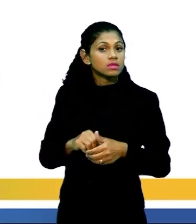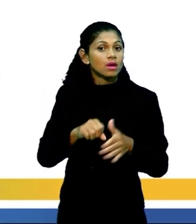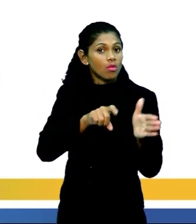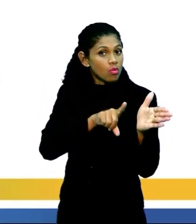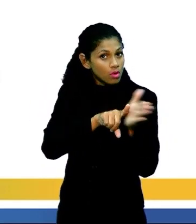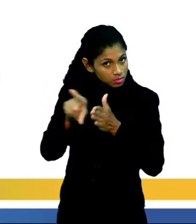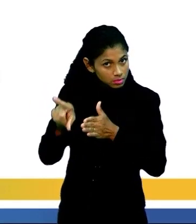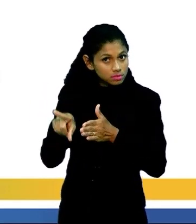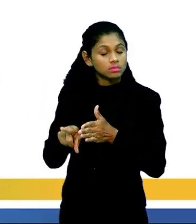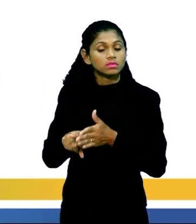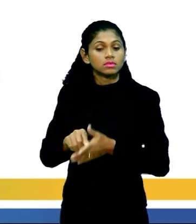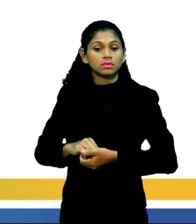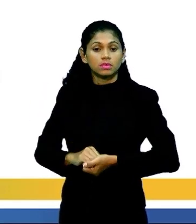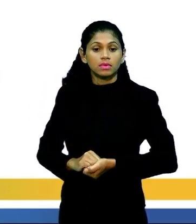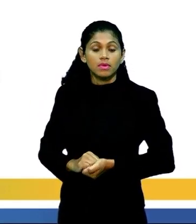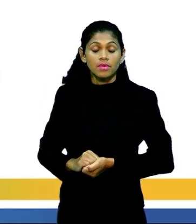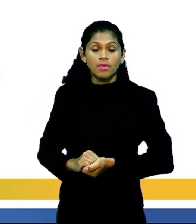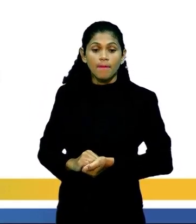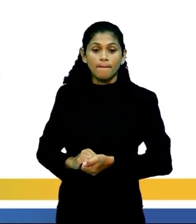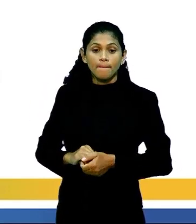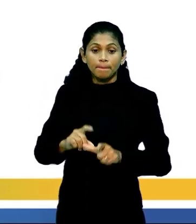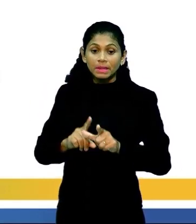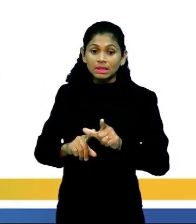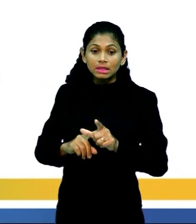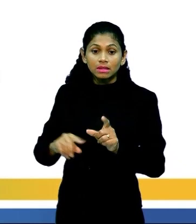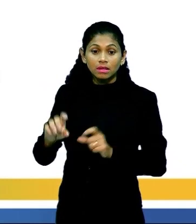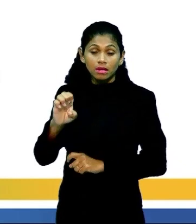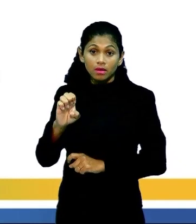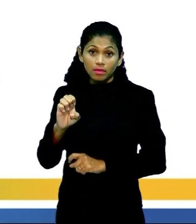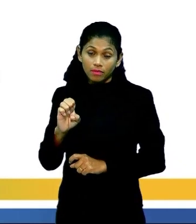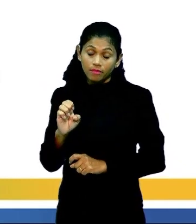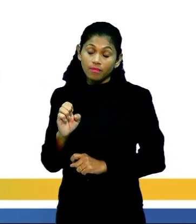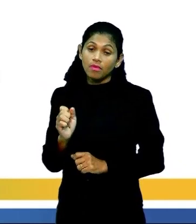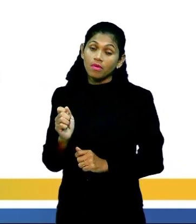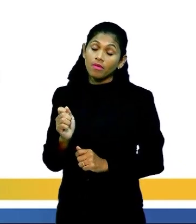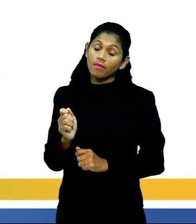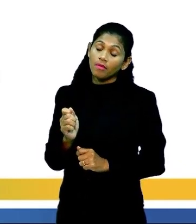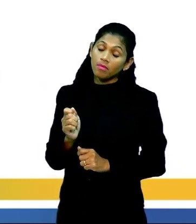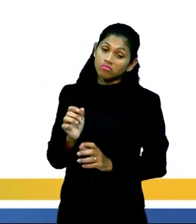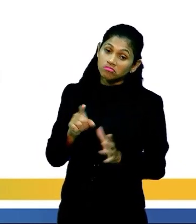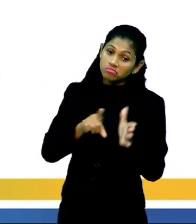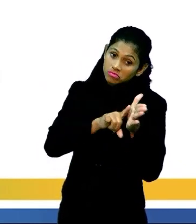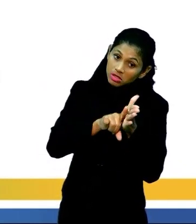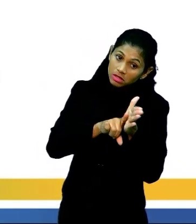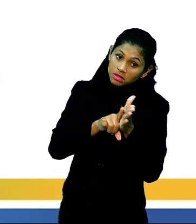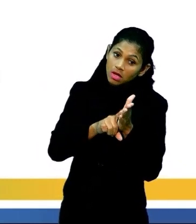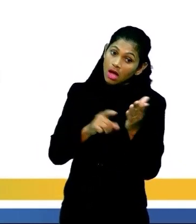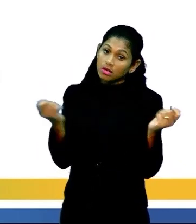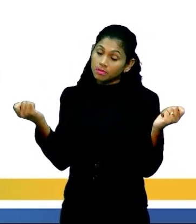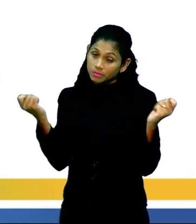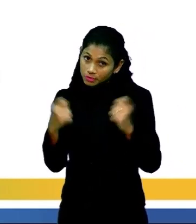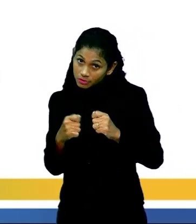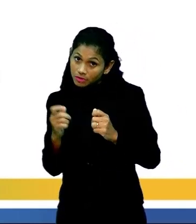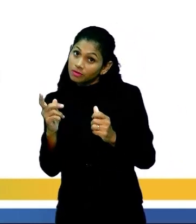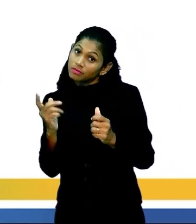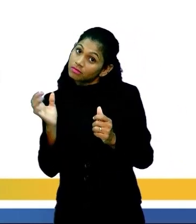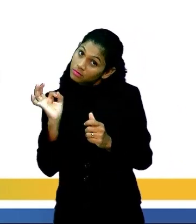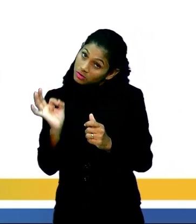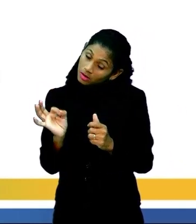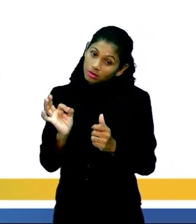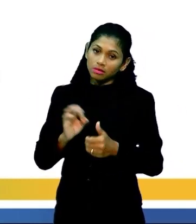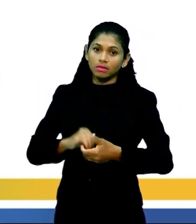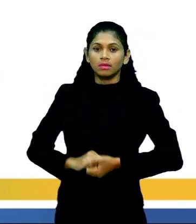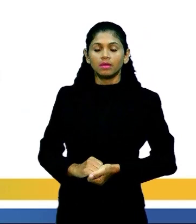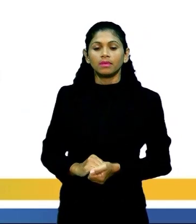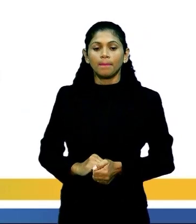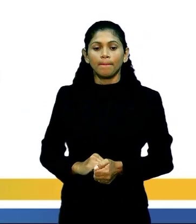E tem a possibilidade de ser a resposta da nossa questão, ok? Letra E. Ter limites é